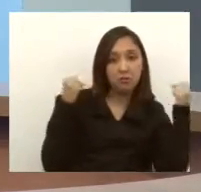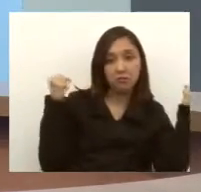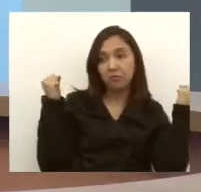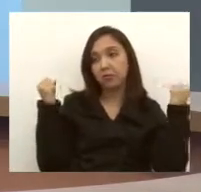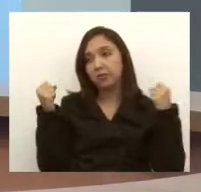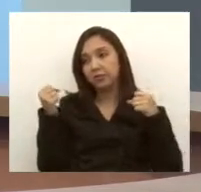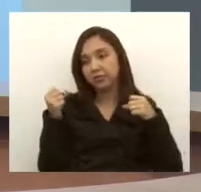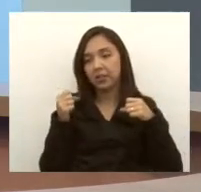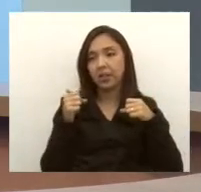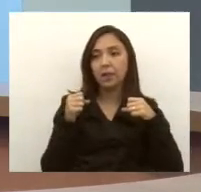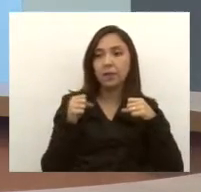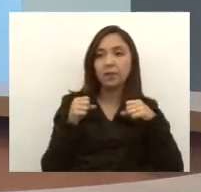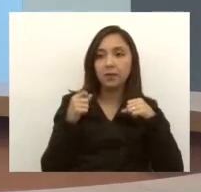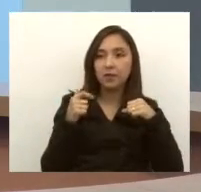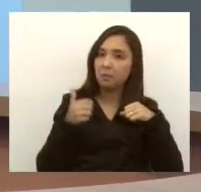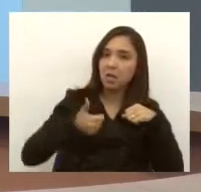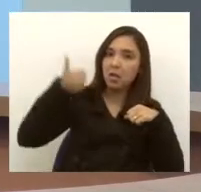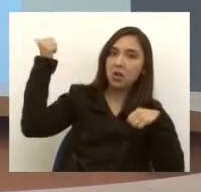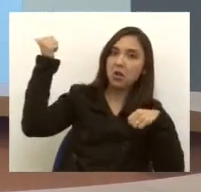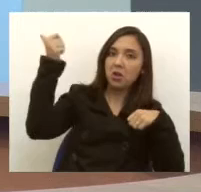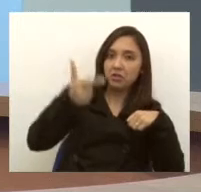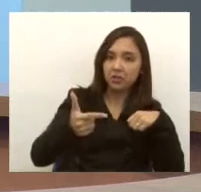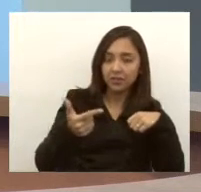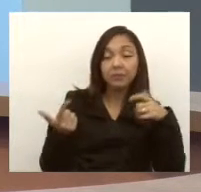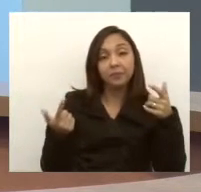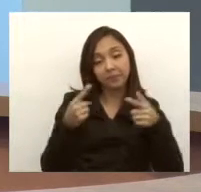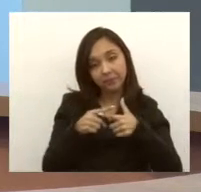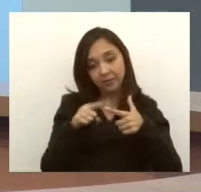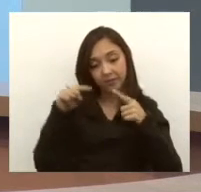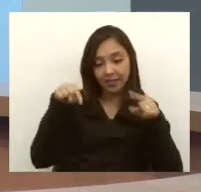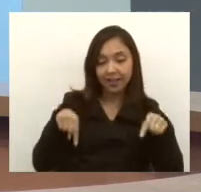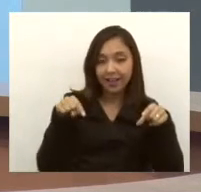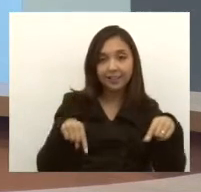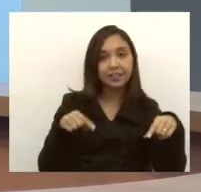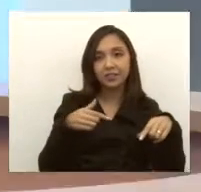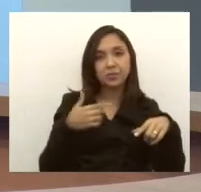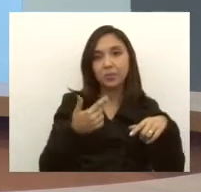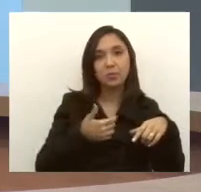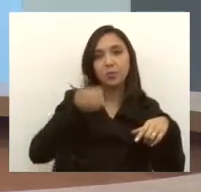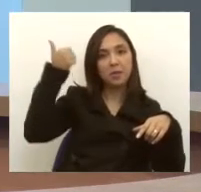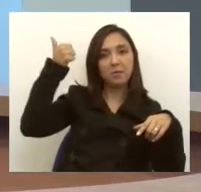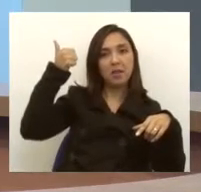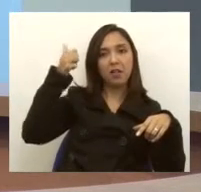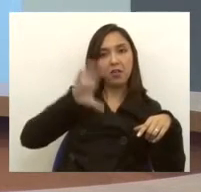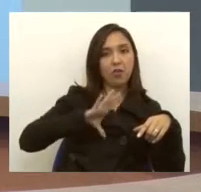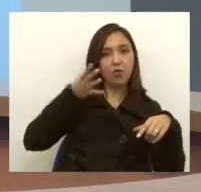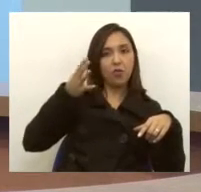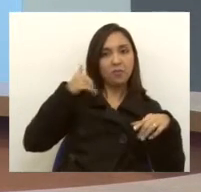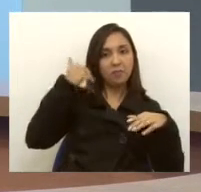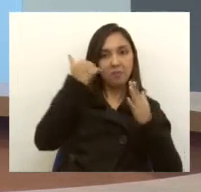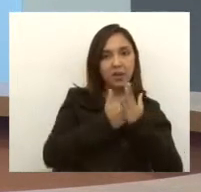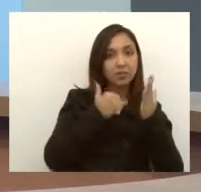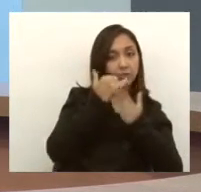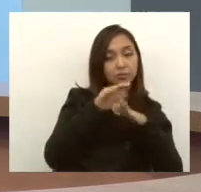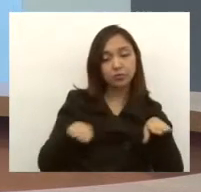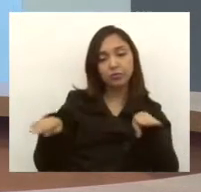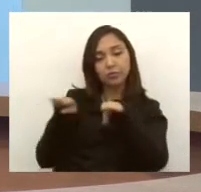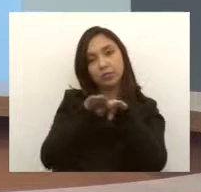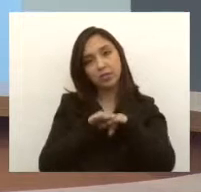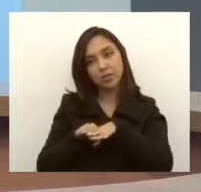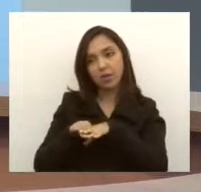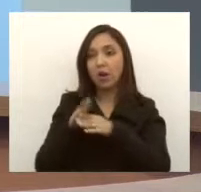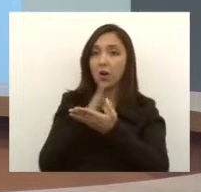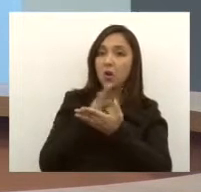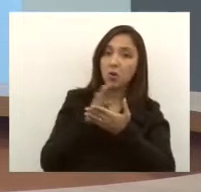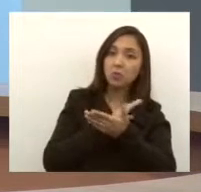fazer mais, falar que é mais valente do que o outro, até porque aqui não tem ninguém mais valente do que ninguém. Somos todos vereadores, um com